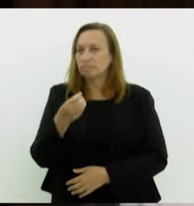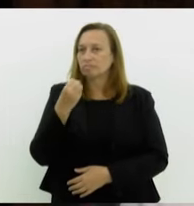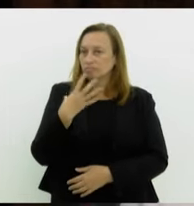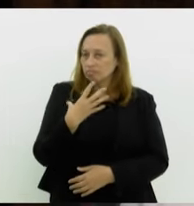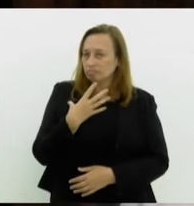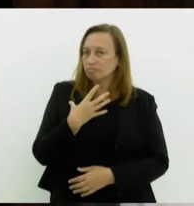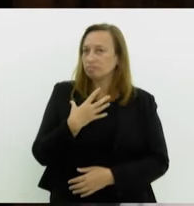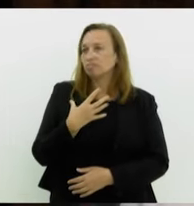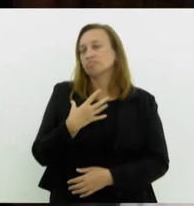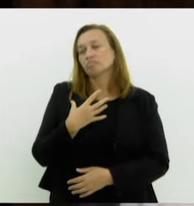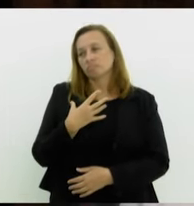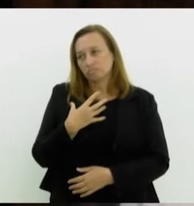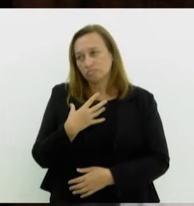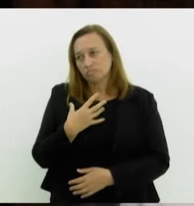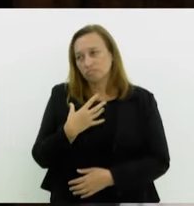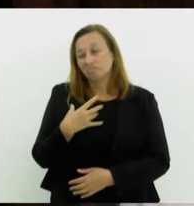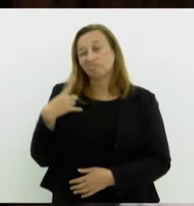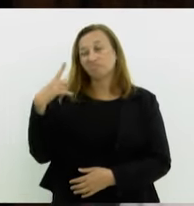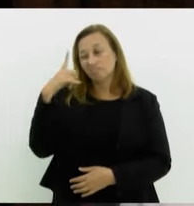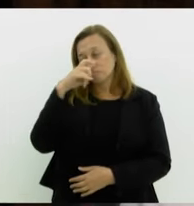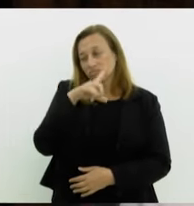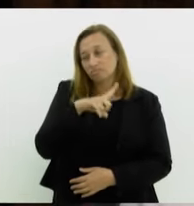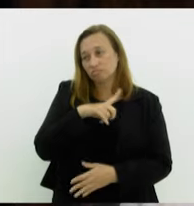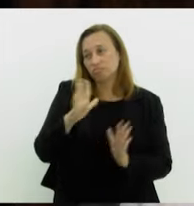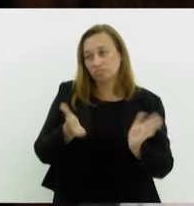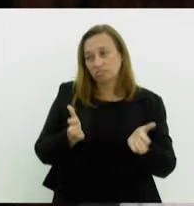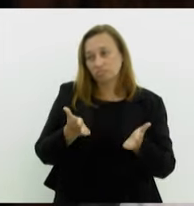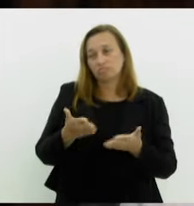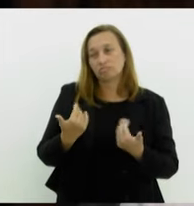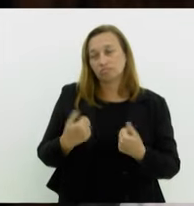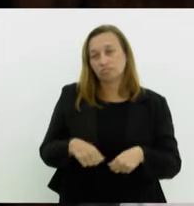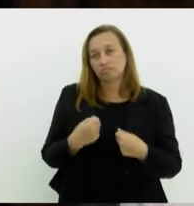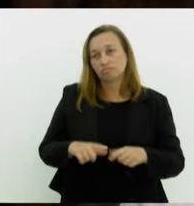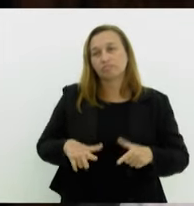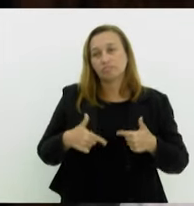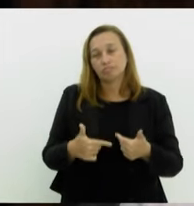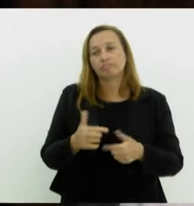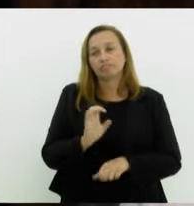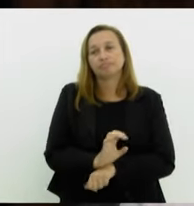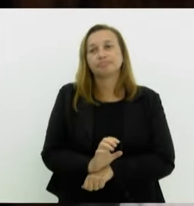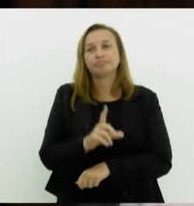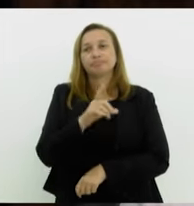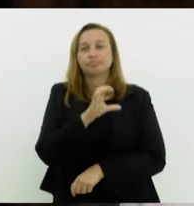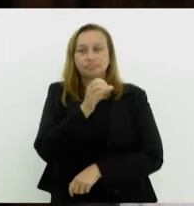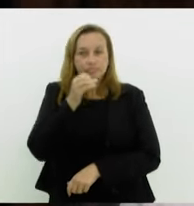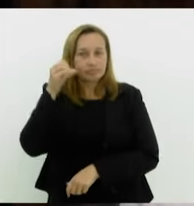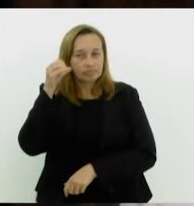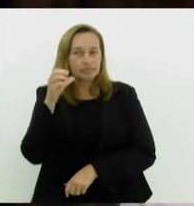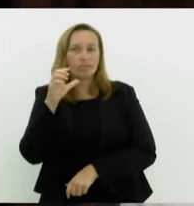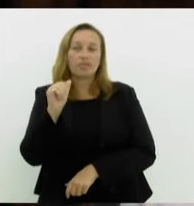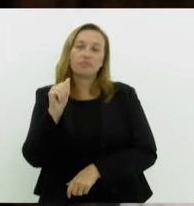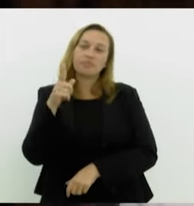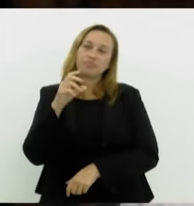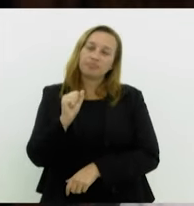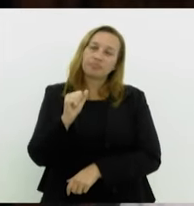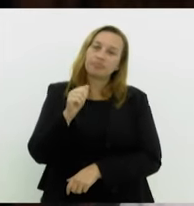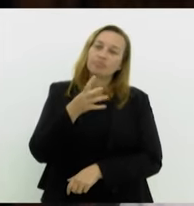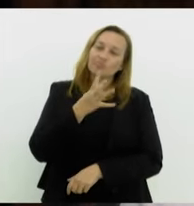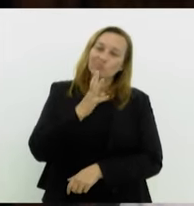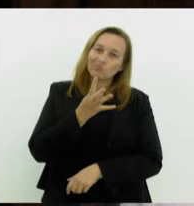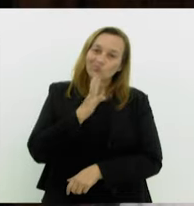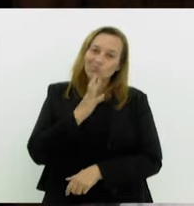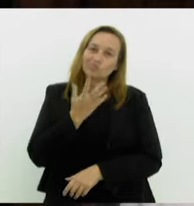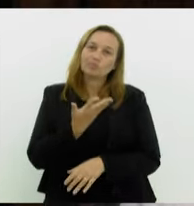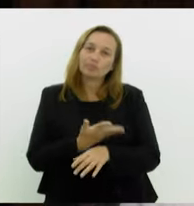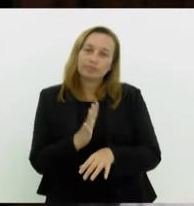coisas mais cruéis que se tem hoje que a gente precisa atacar no estado Célia Carla e eu acho que esse conhecimento essa